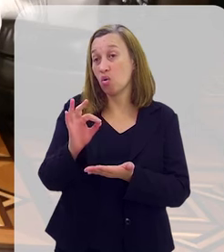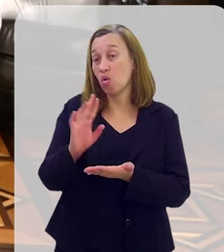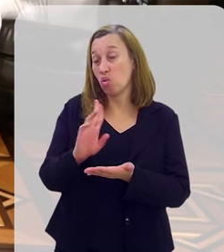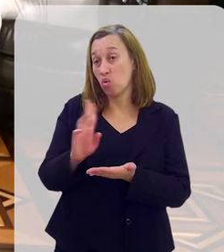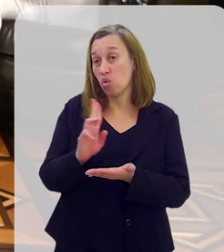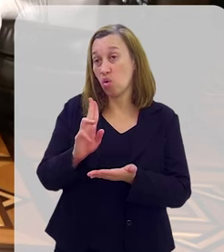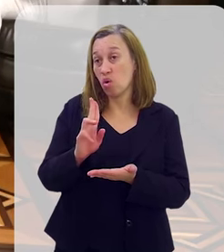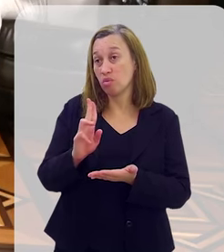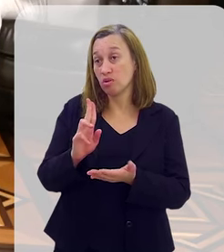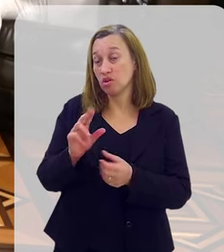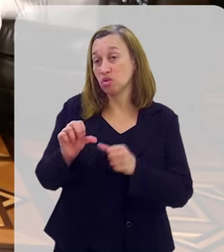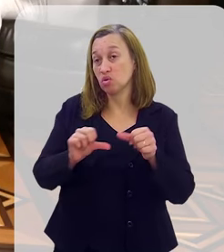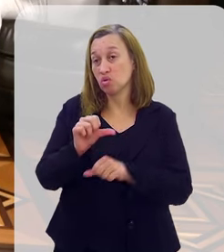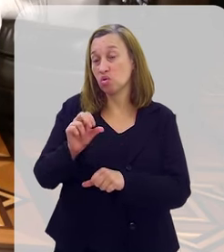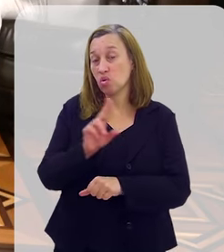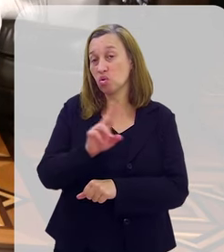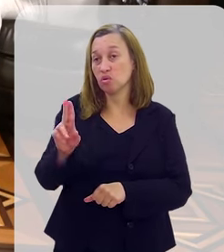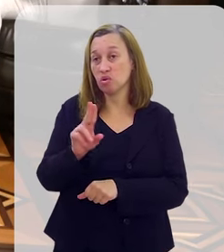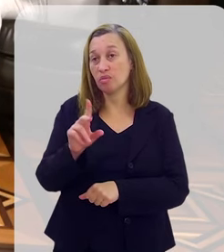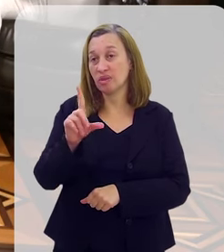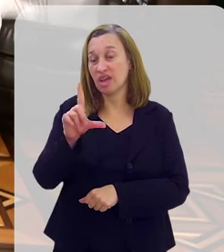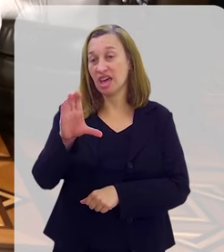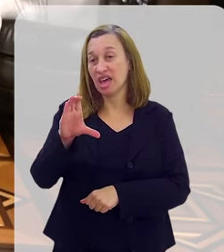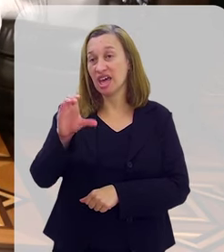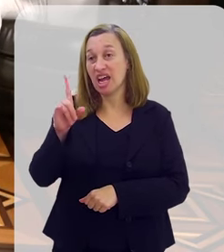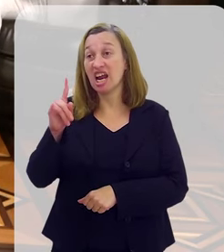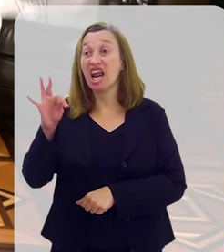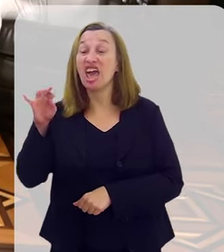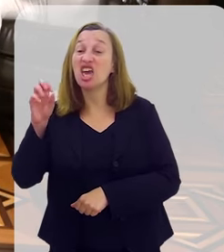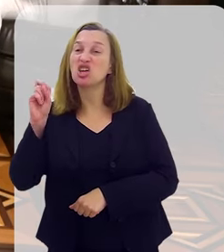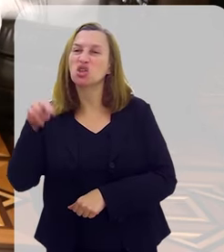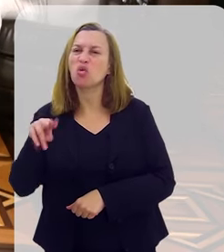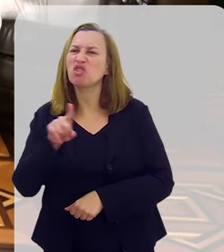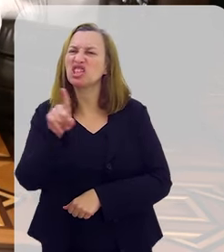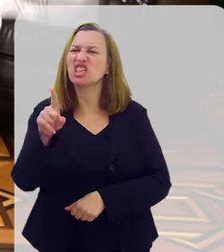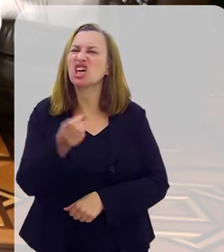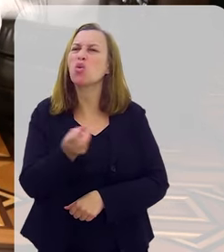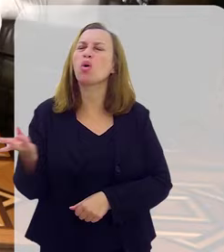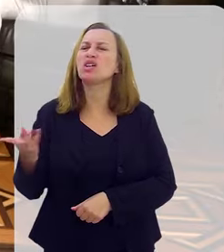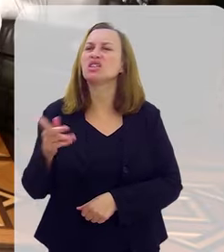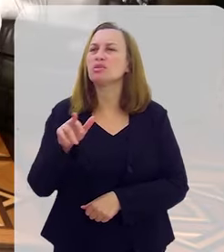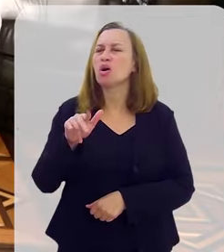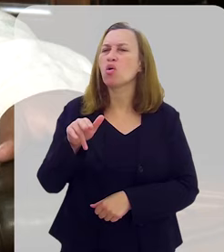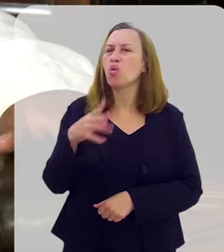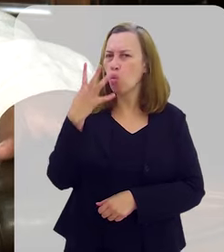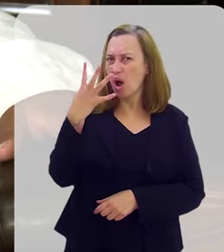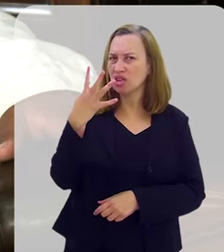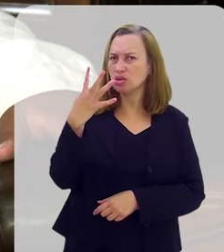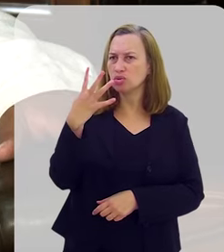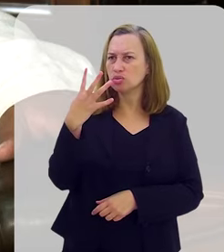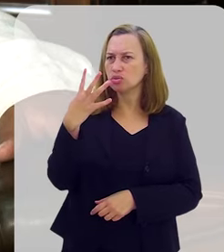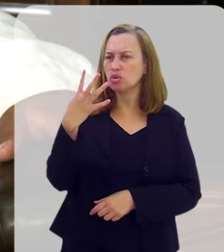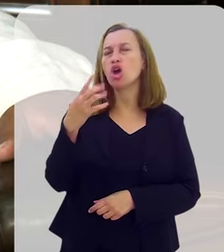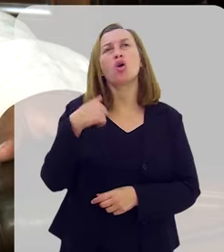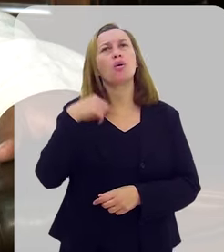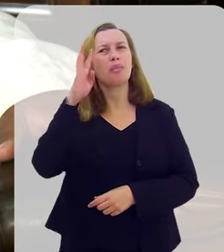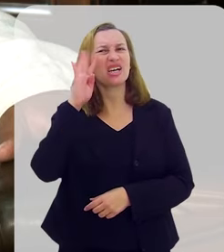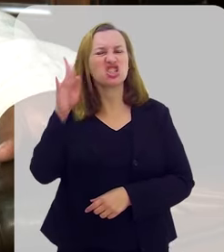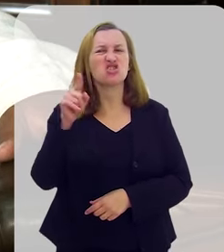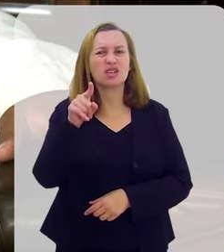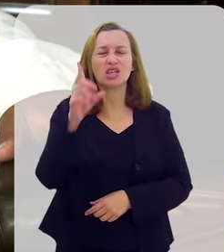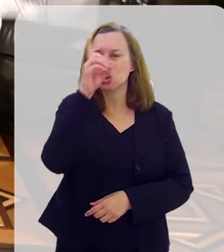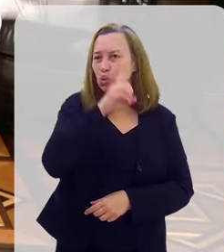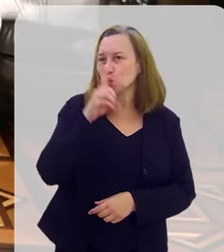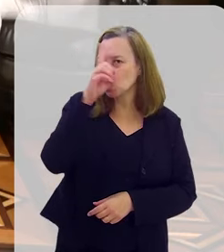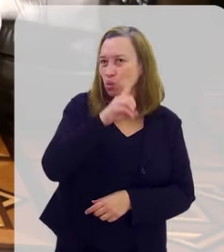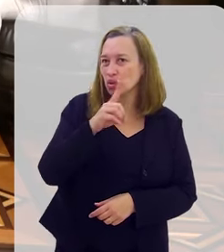pura. Exatamente. E aí trouxe o Clayton? Trouxe o Clayton. Porque quando você tem quantos irmãos? Eu tenho quatro irmãos. Quatro irmãos. Você imagina,